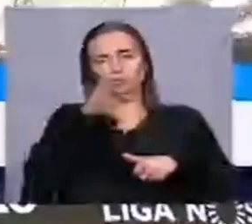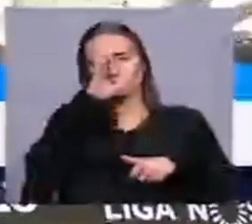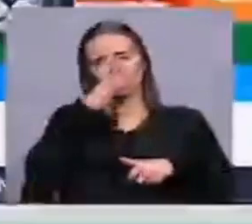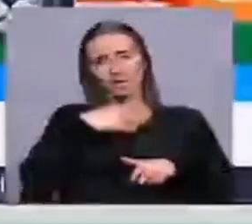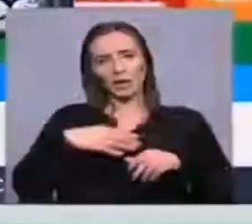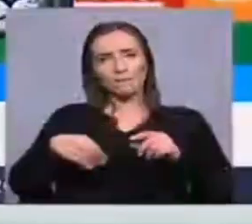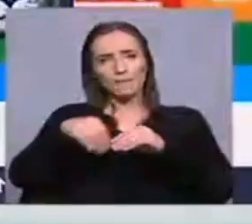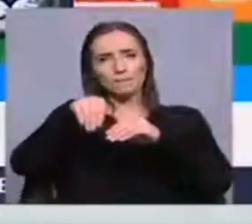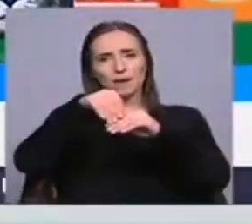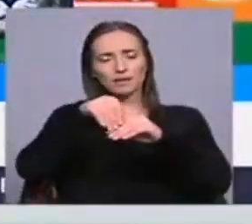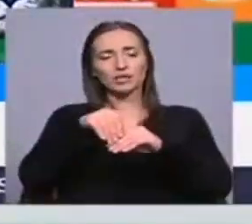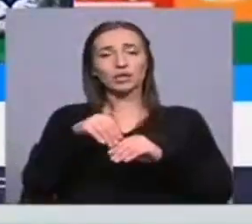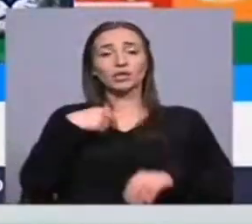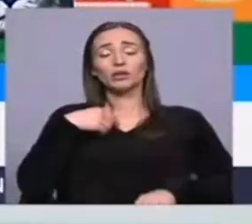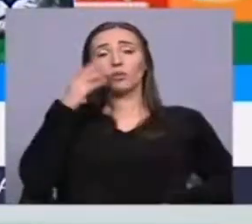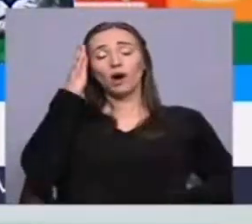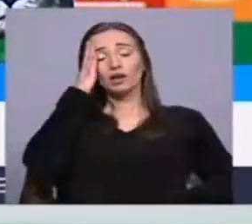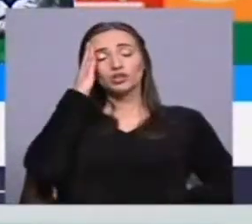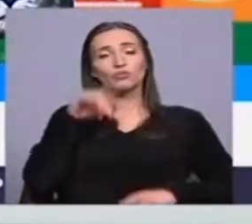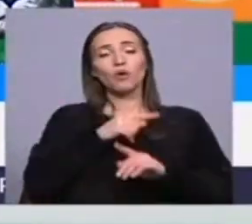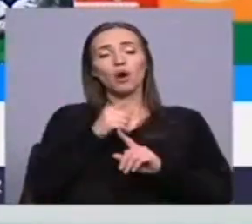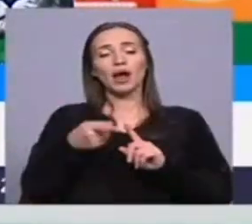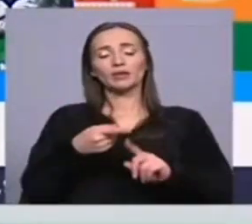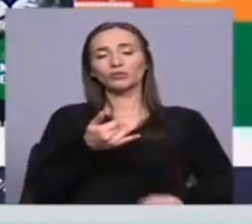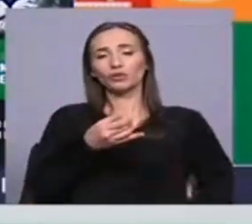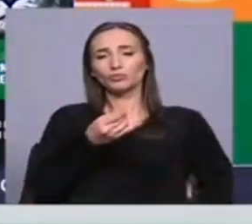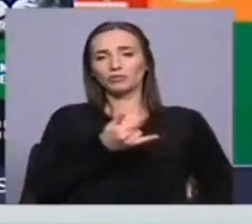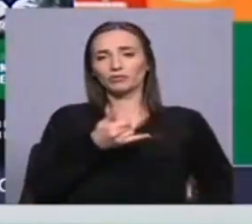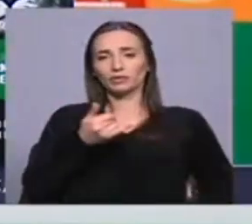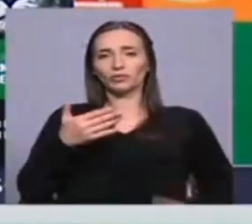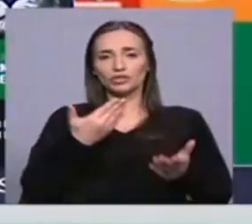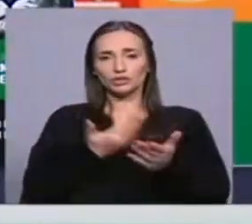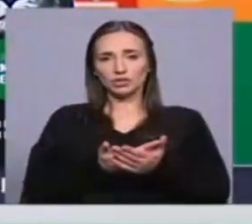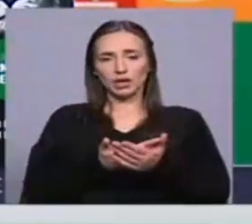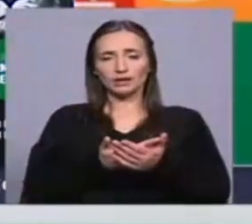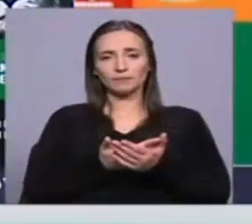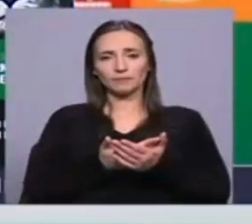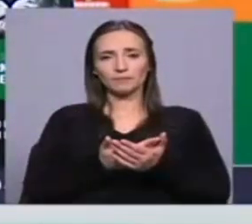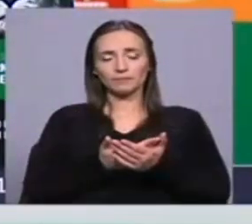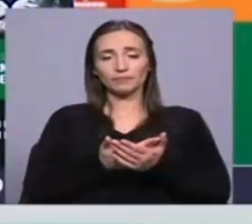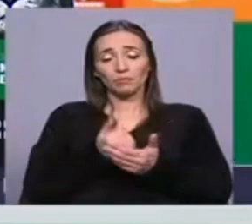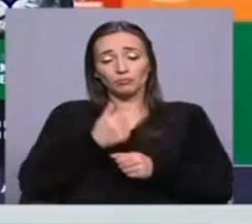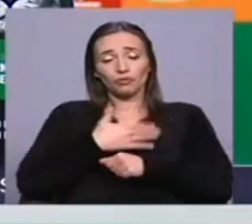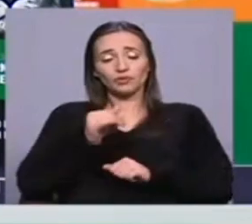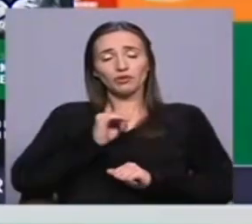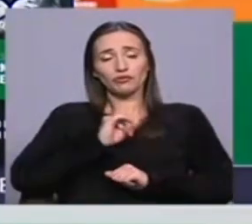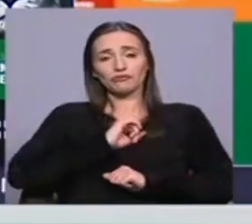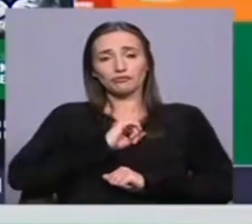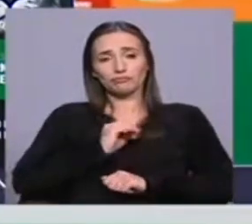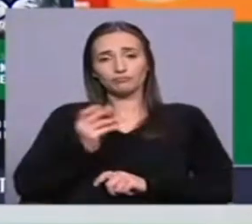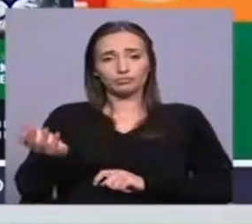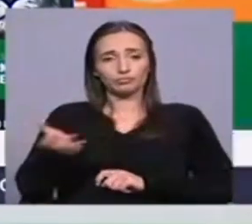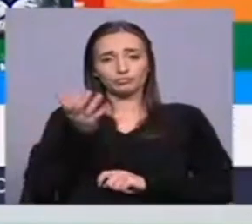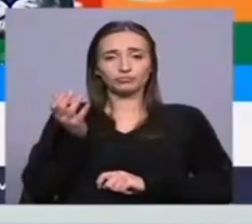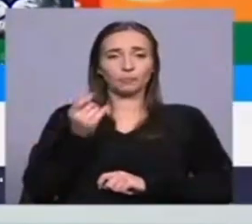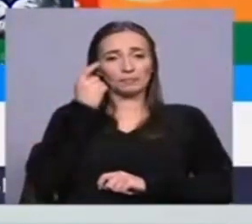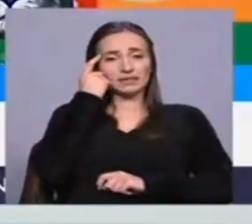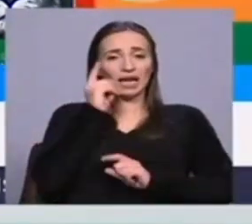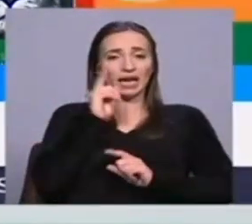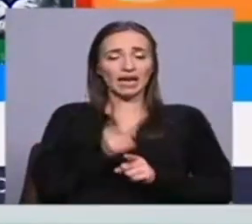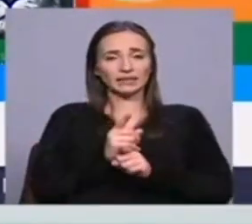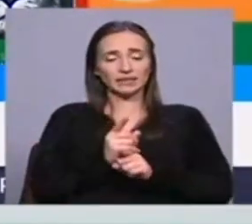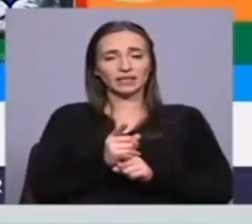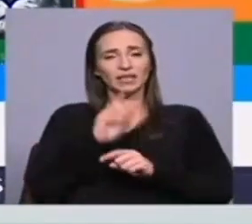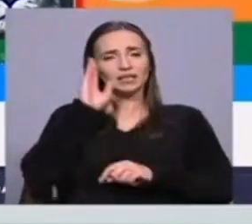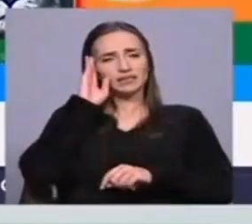mais além. Eu penso que 2022 é que vai ser o ano da minha carreira e é assim que nós temos que pensar, sabendo que temos